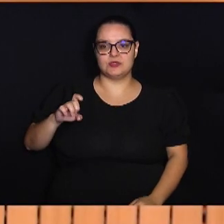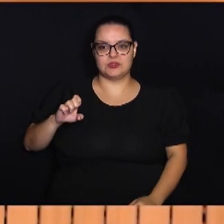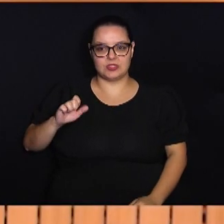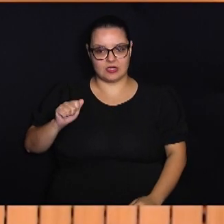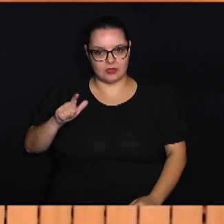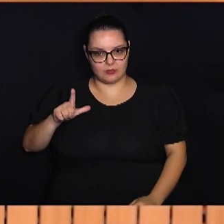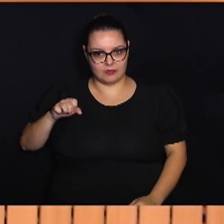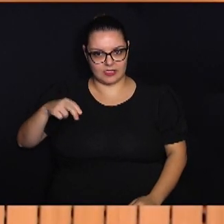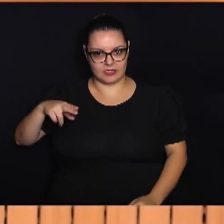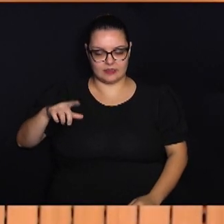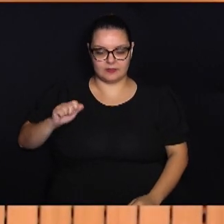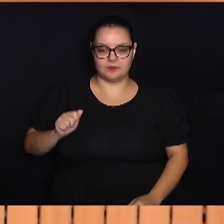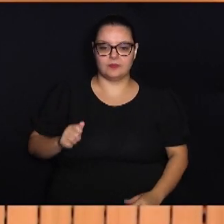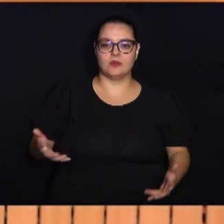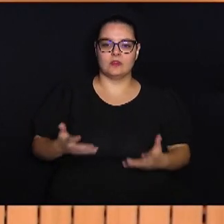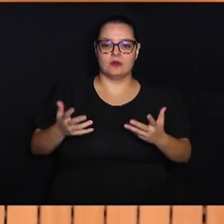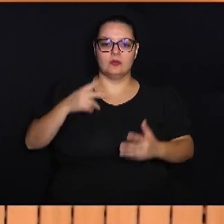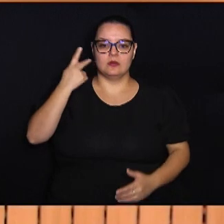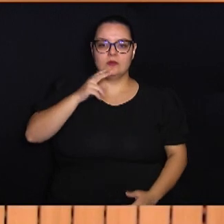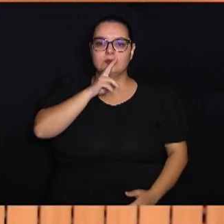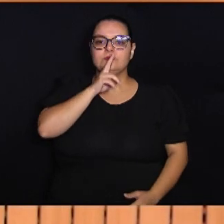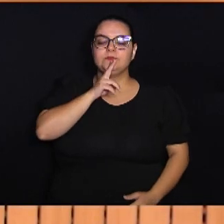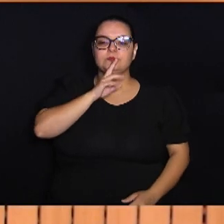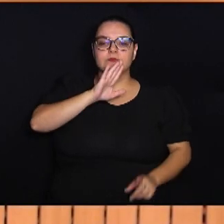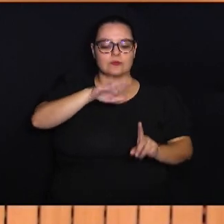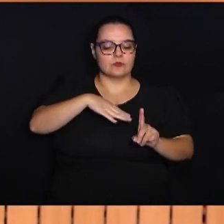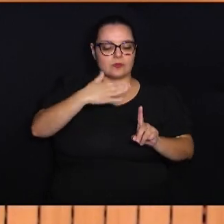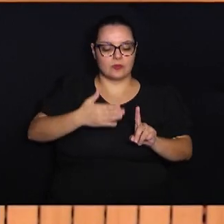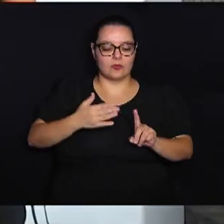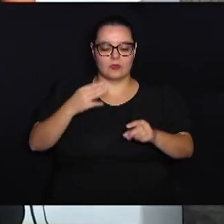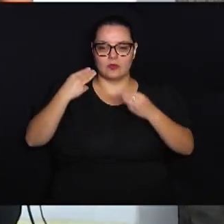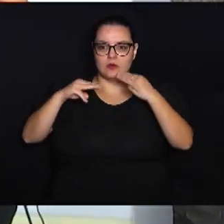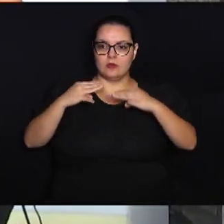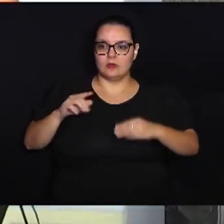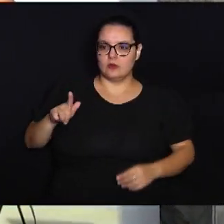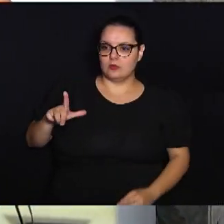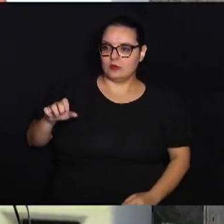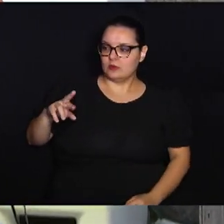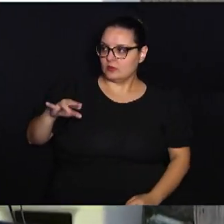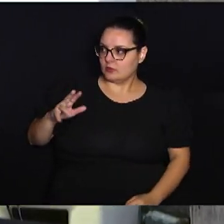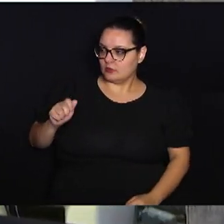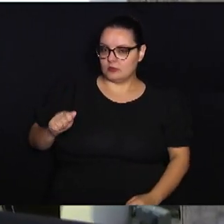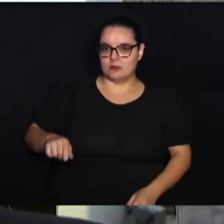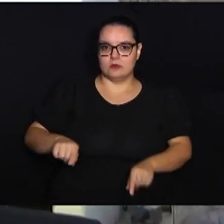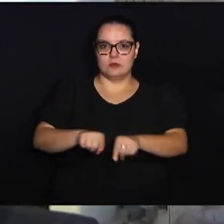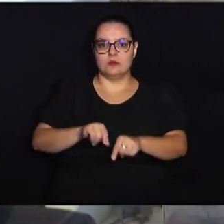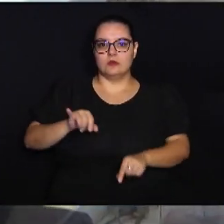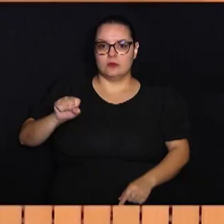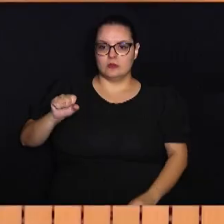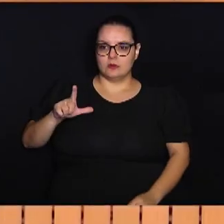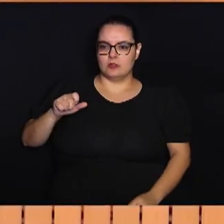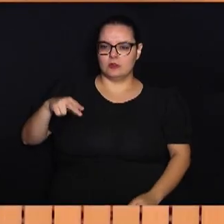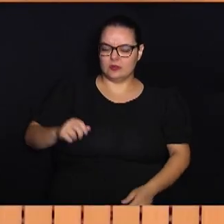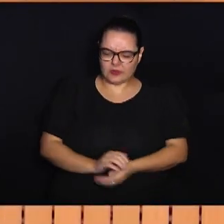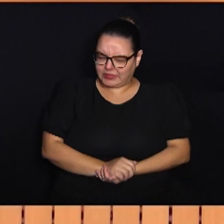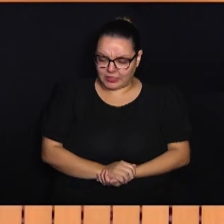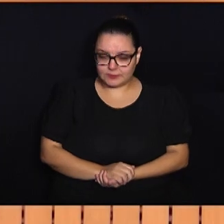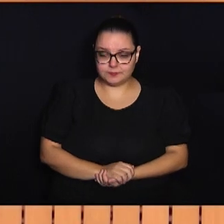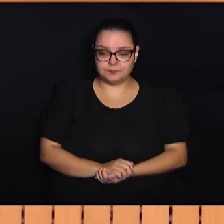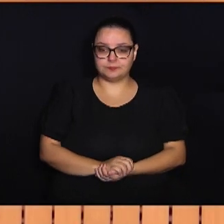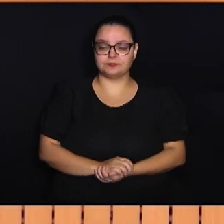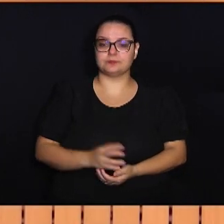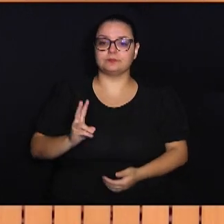se empenham na organização do evento, como explica Cássio, coordenador da festa junina. É uma festa bem importante,